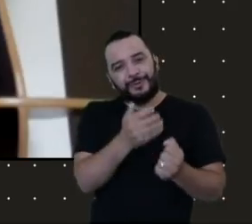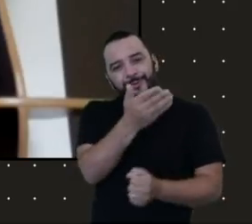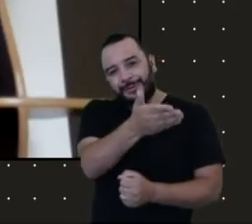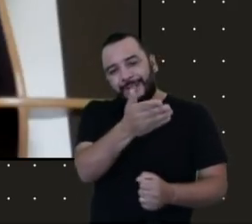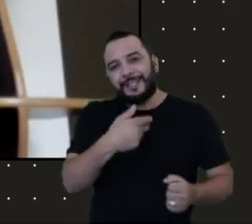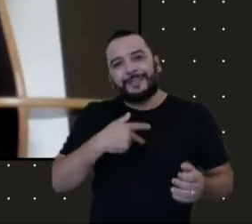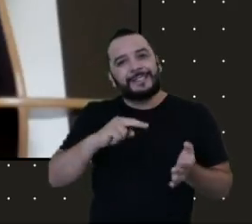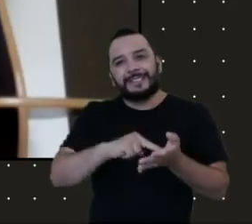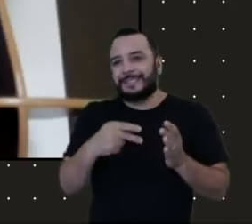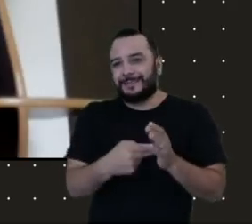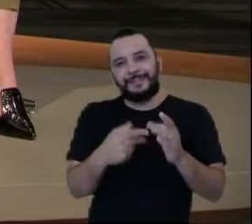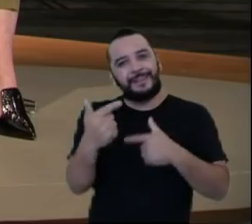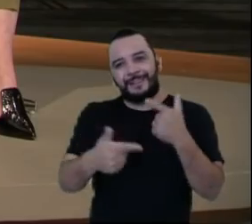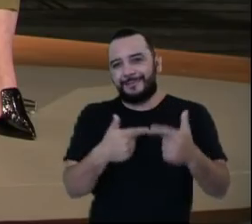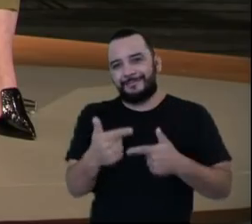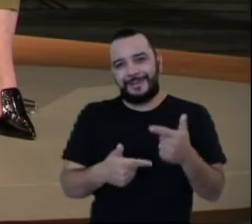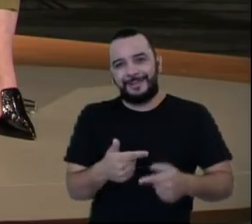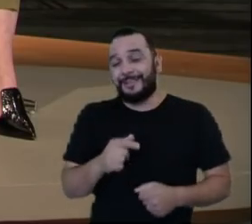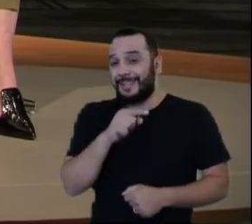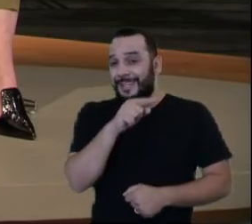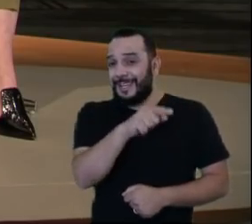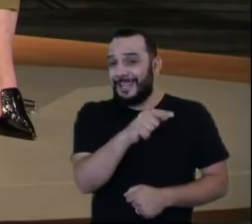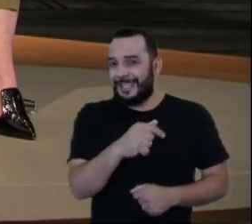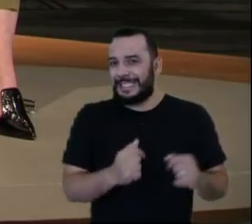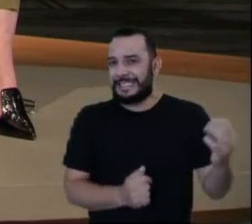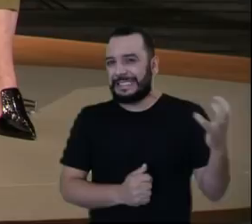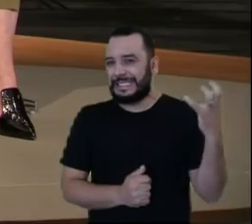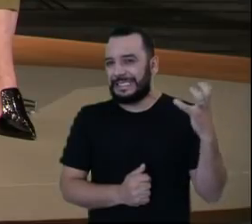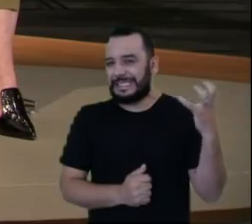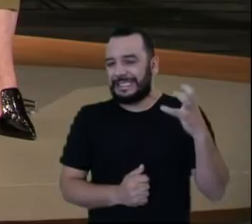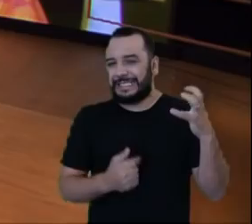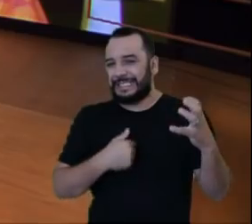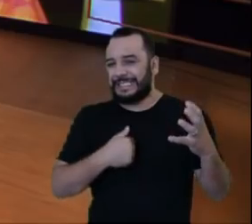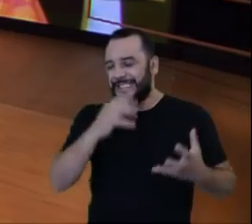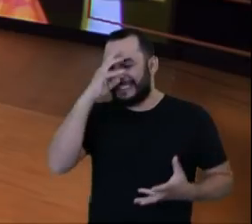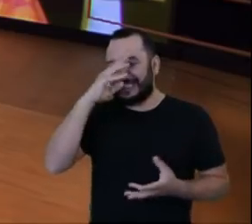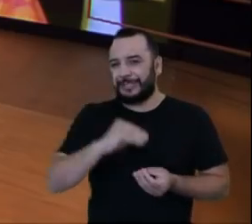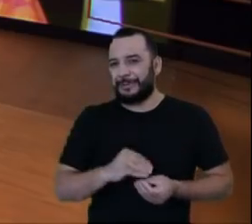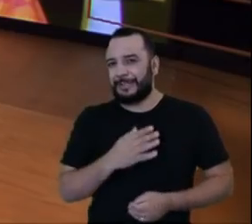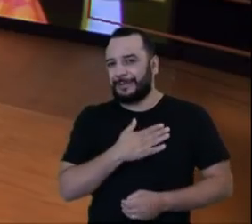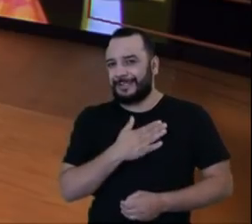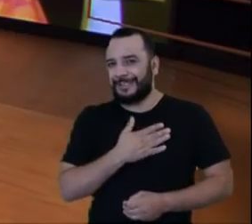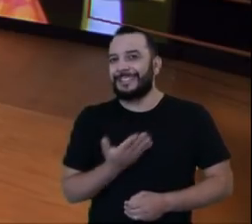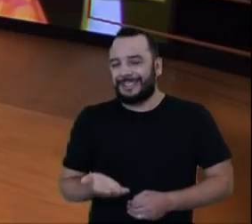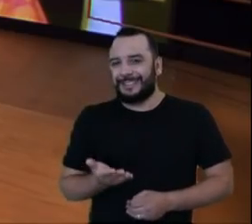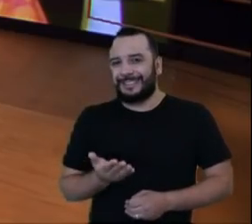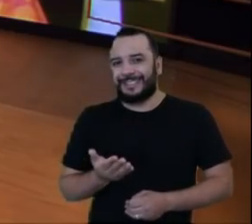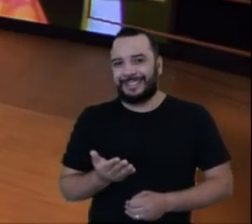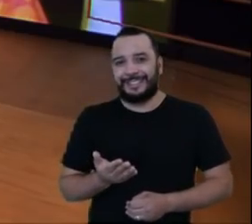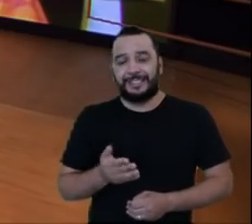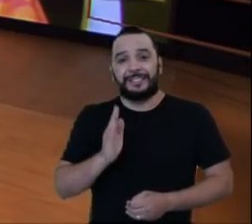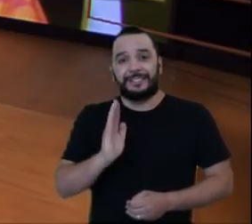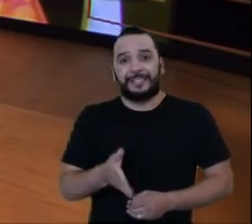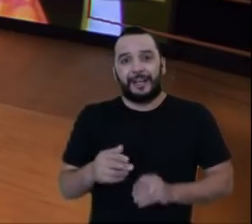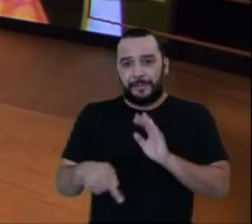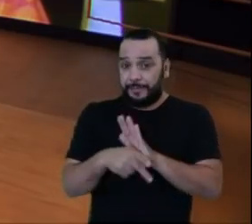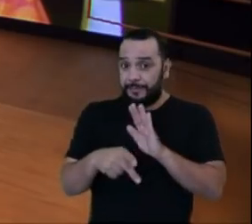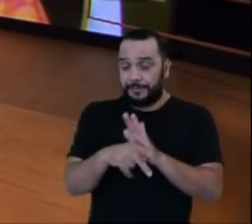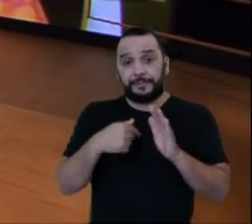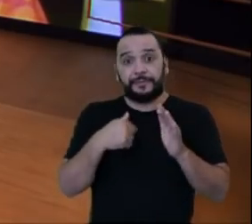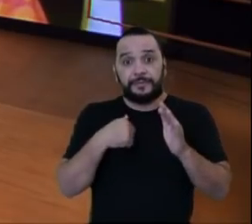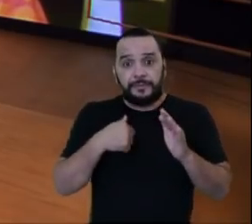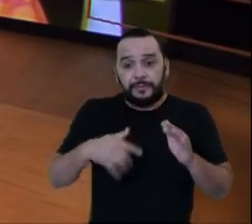olhar. O meu olhar será sobre o seu olhar. Você que vai criar. Depois eu vou ver se o que você criou é legal. Aí você